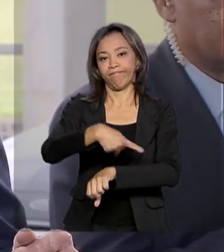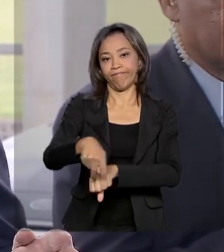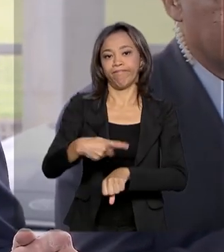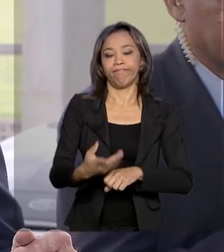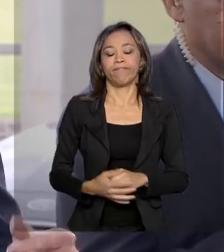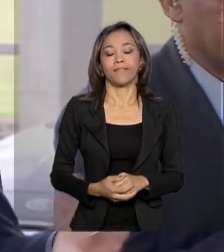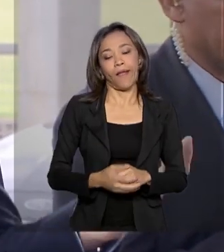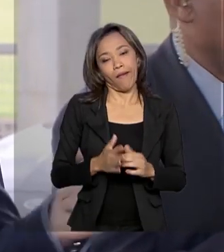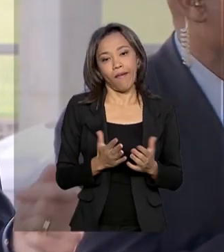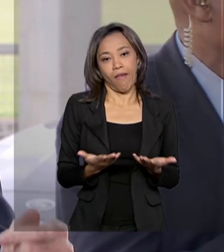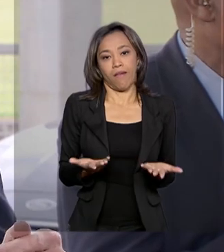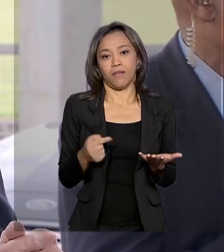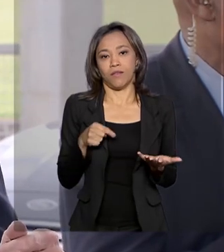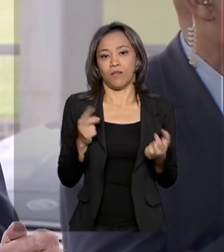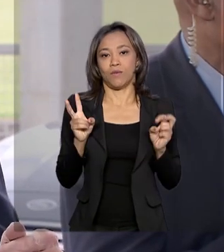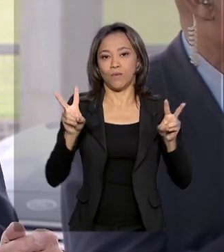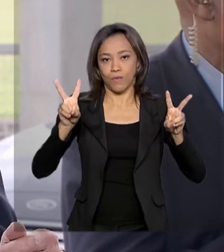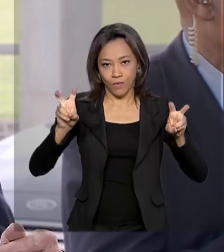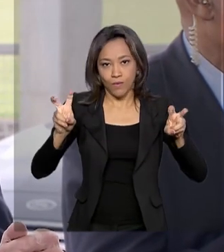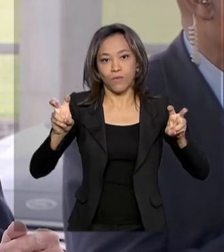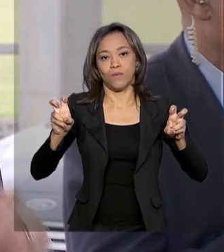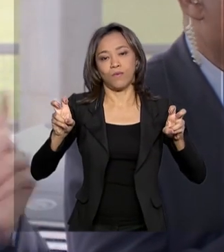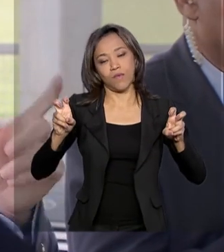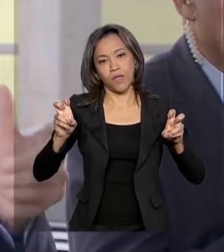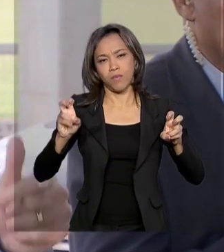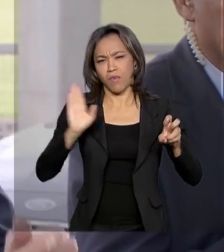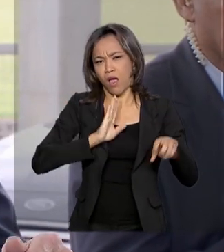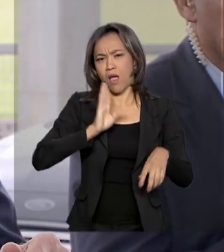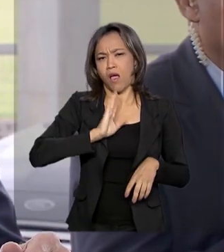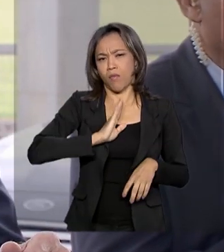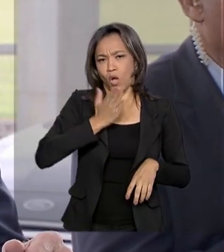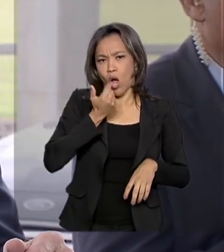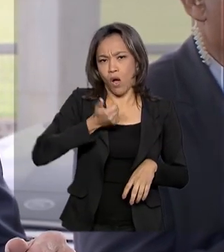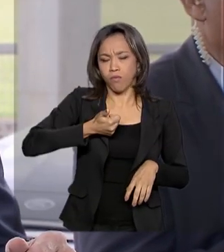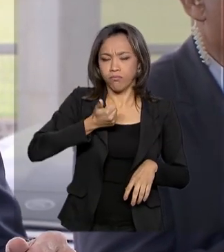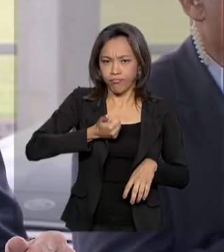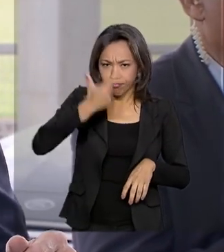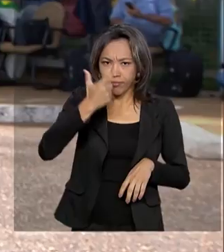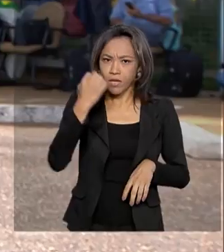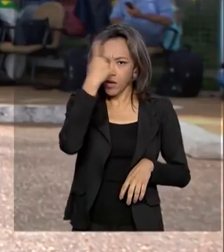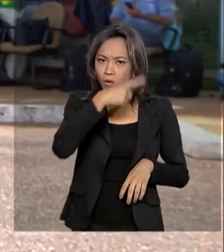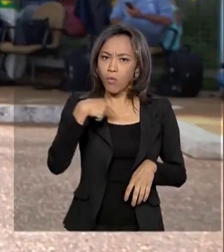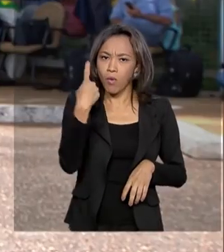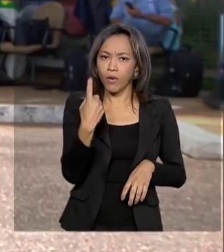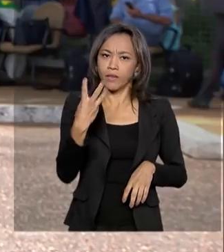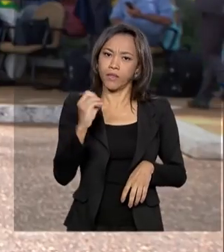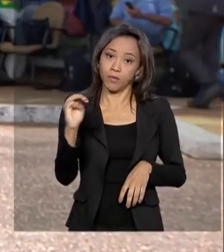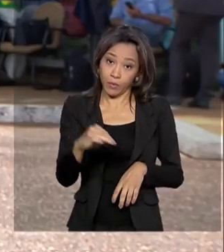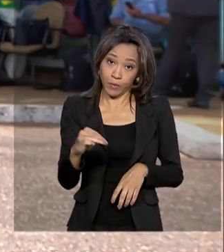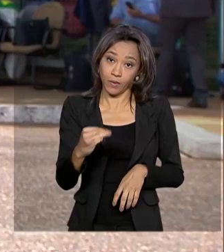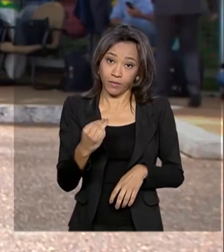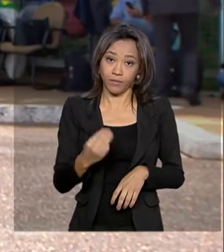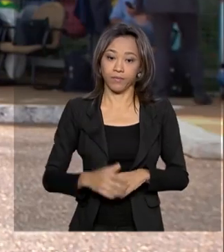aí a porta do breve almoço ele que vai durar uma hora e meia para nós